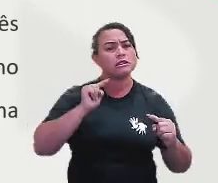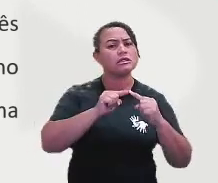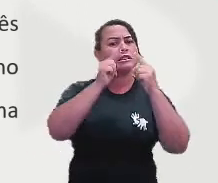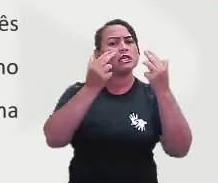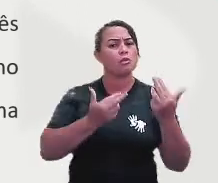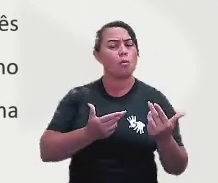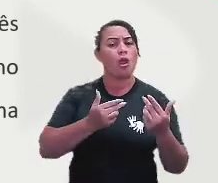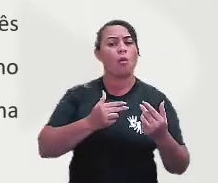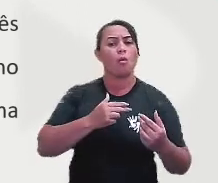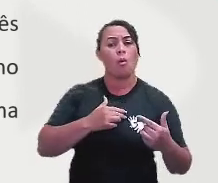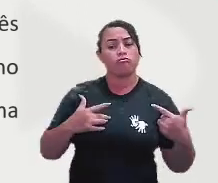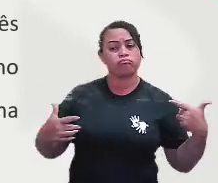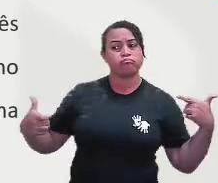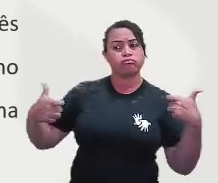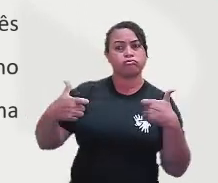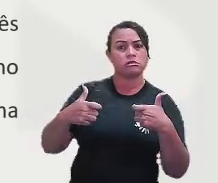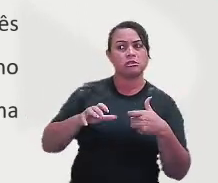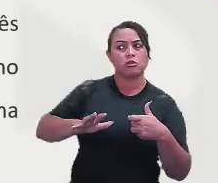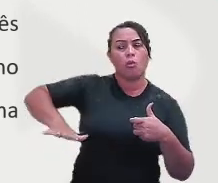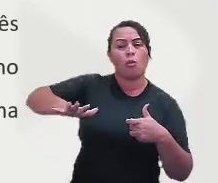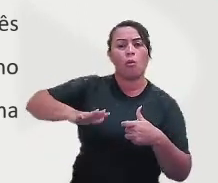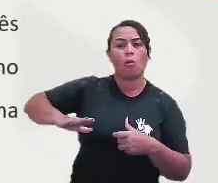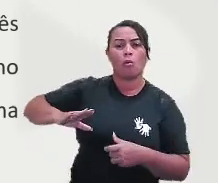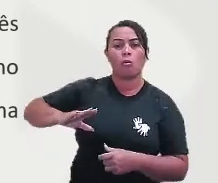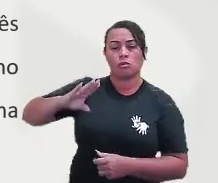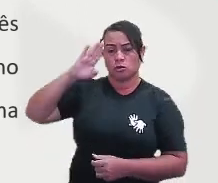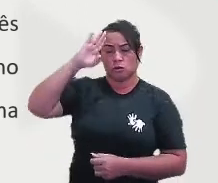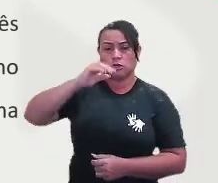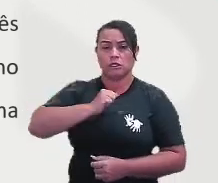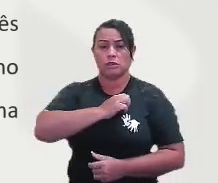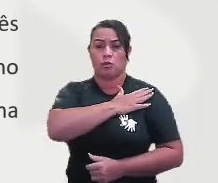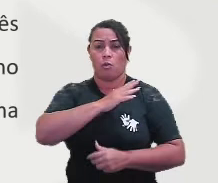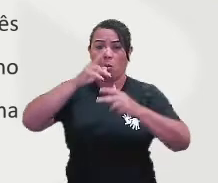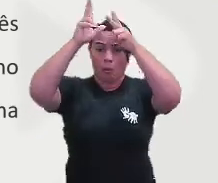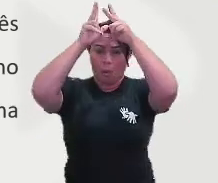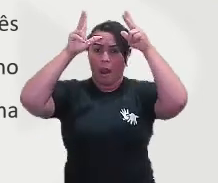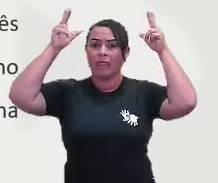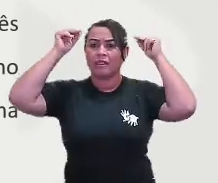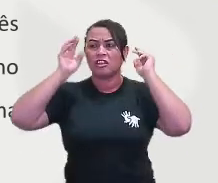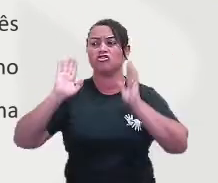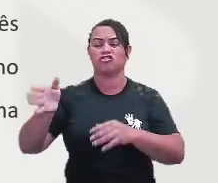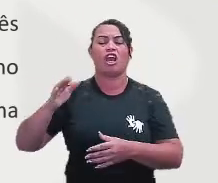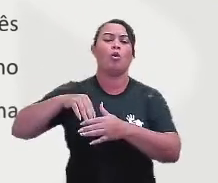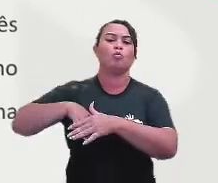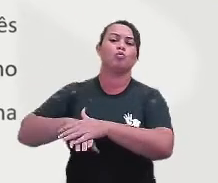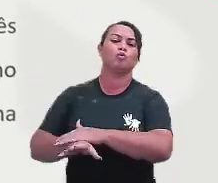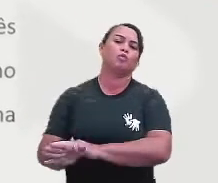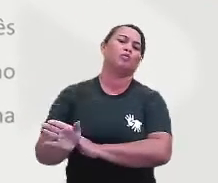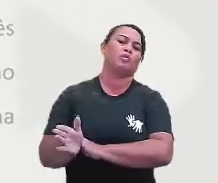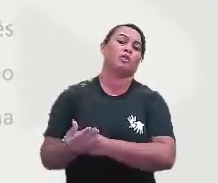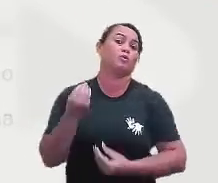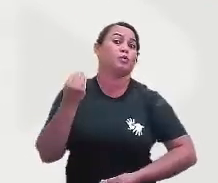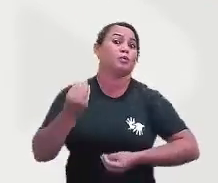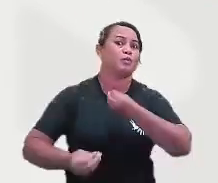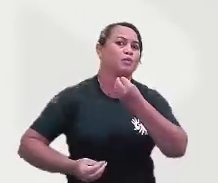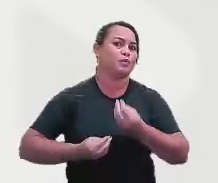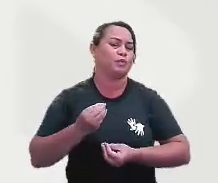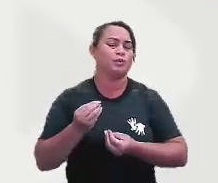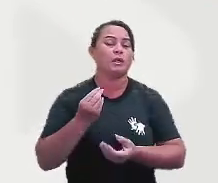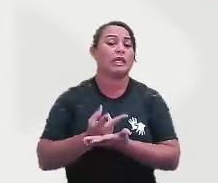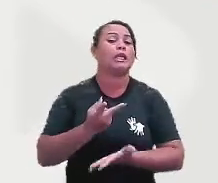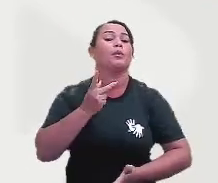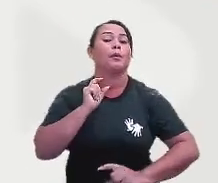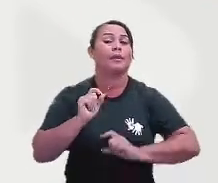exército holandês, possuidor de uma vasta experiência e tradição militar. Mas o que